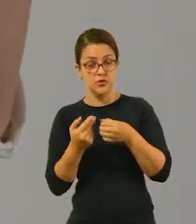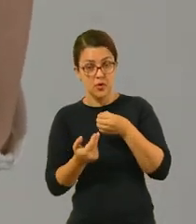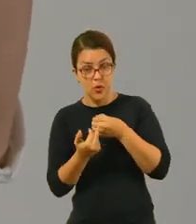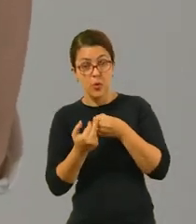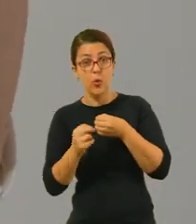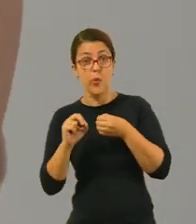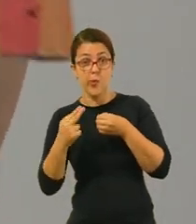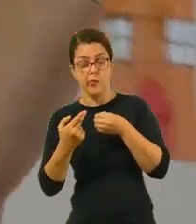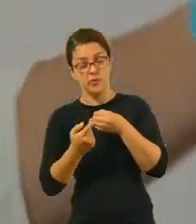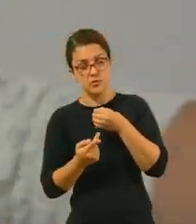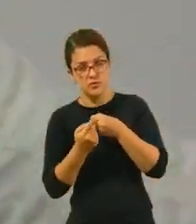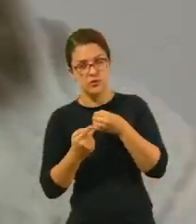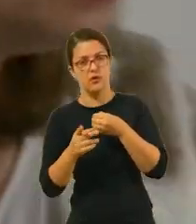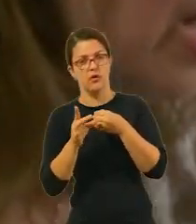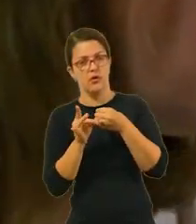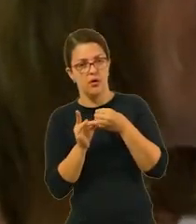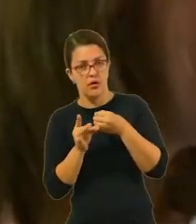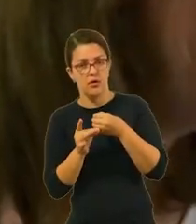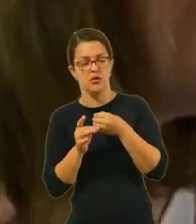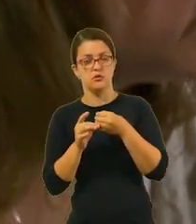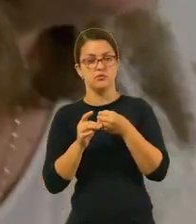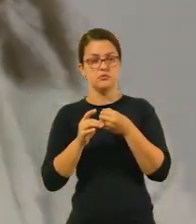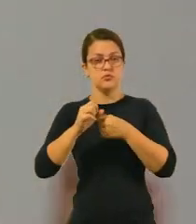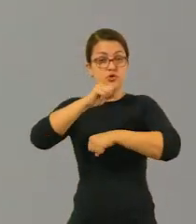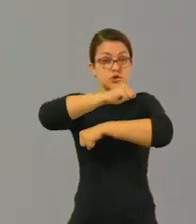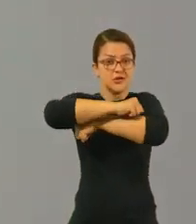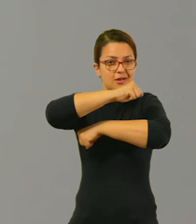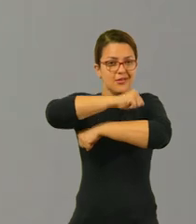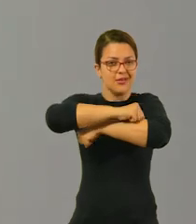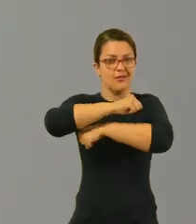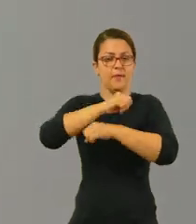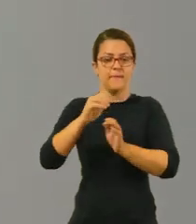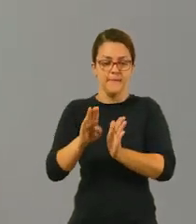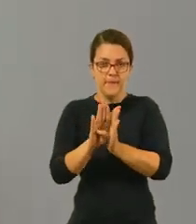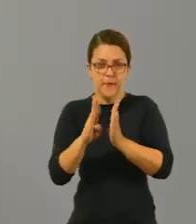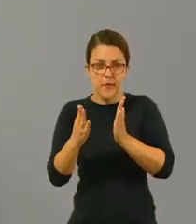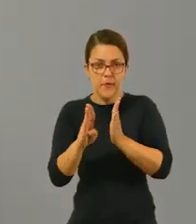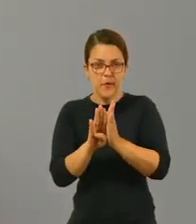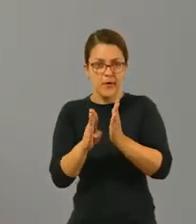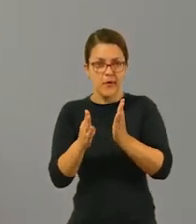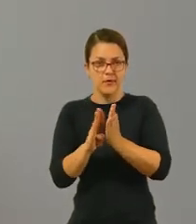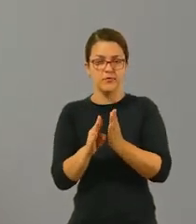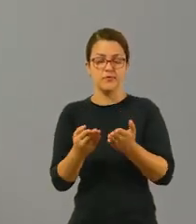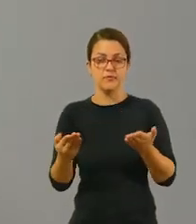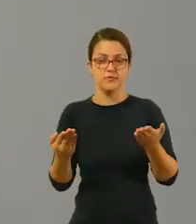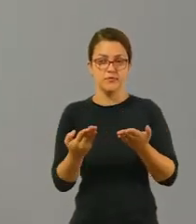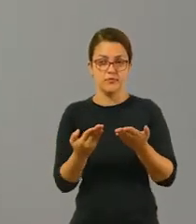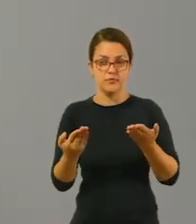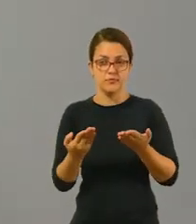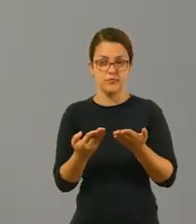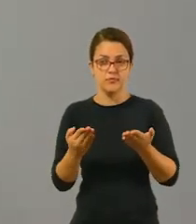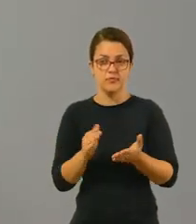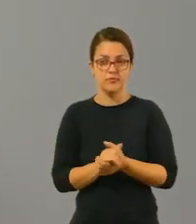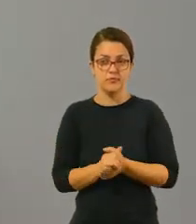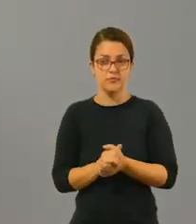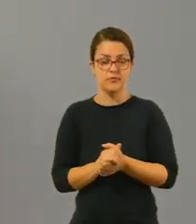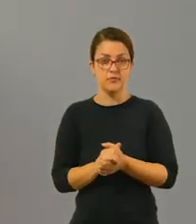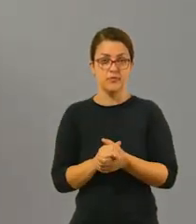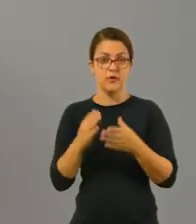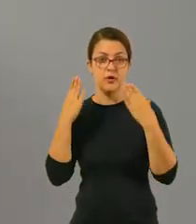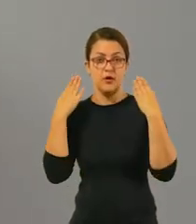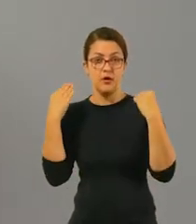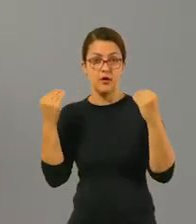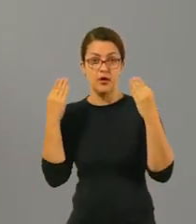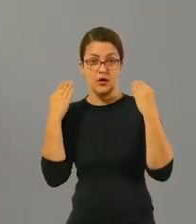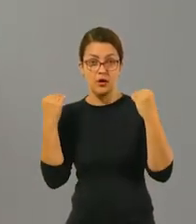janelinhas e a porta. E agora vamos sair lá da Holanda